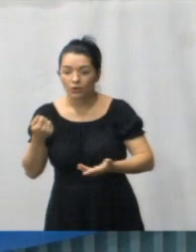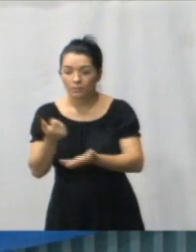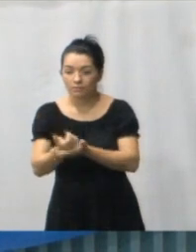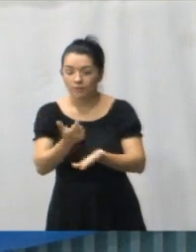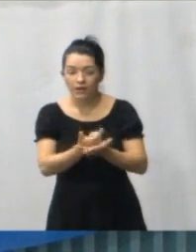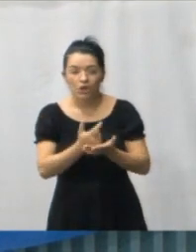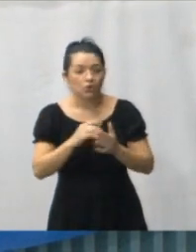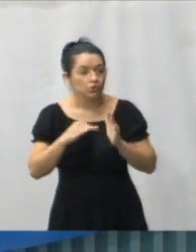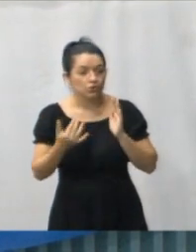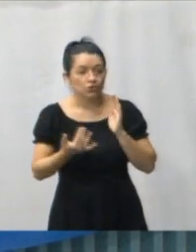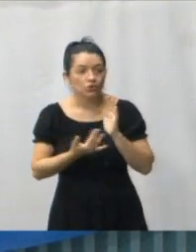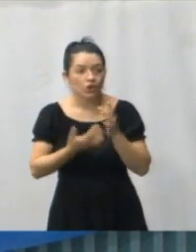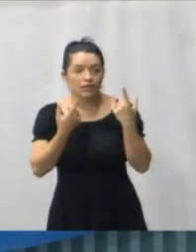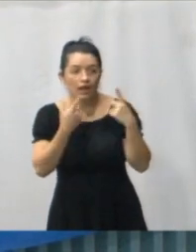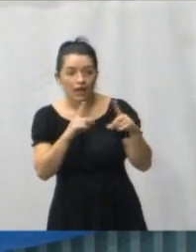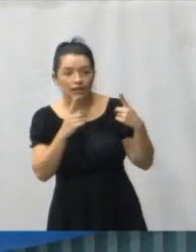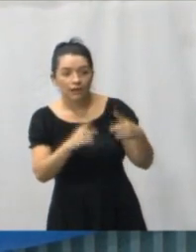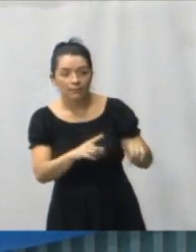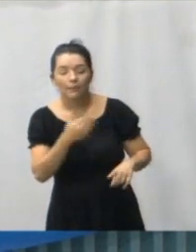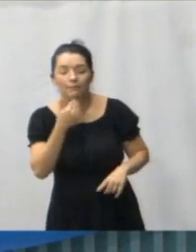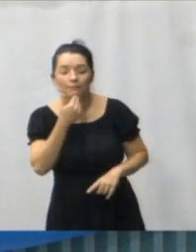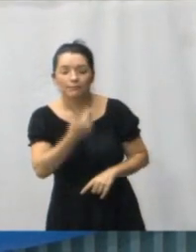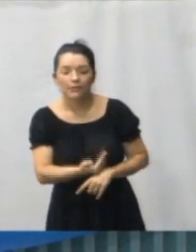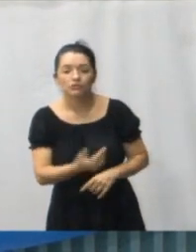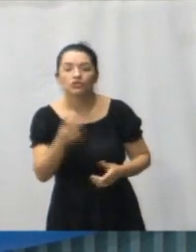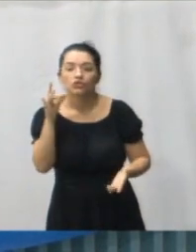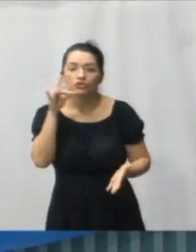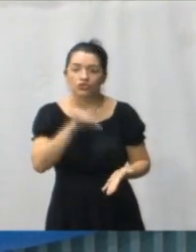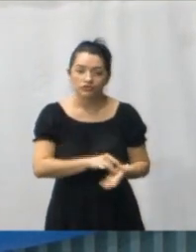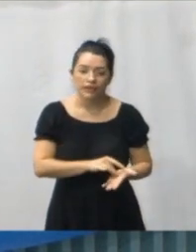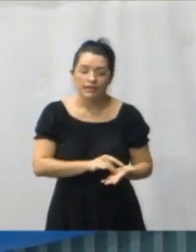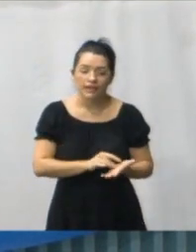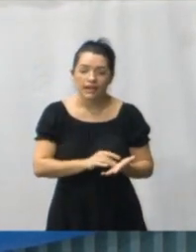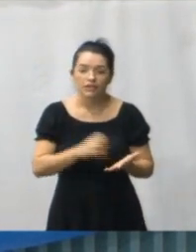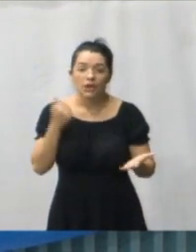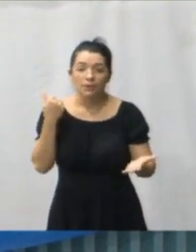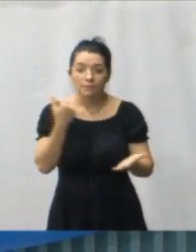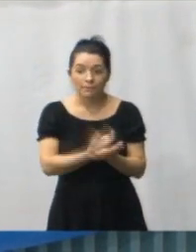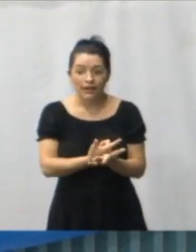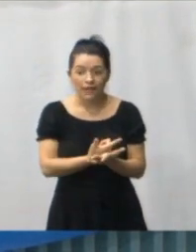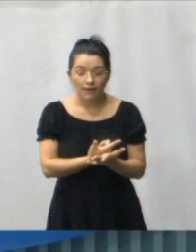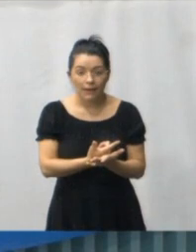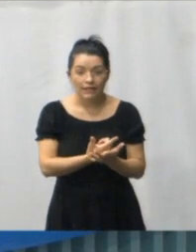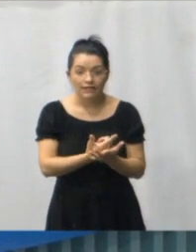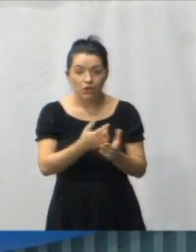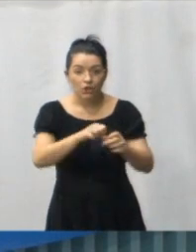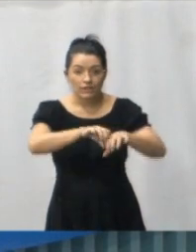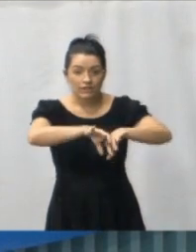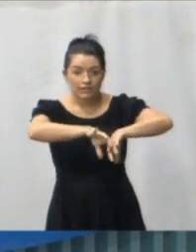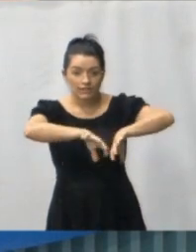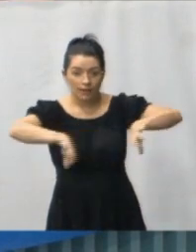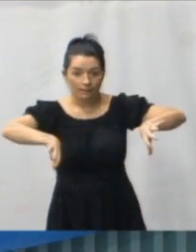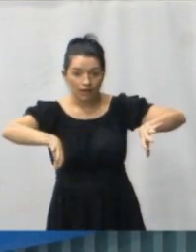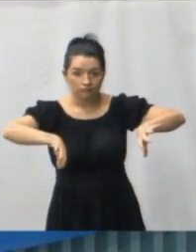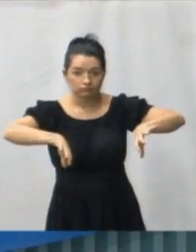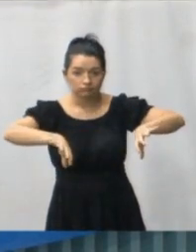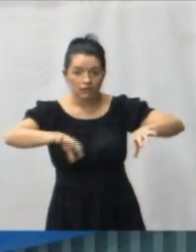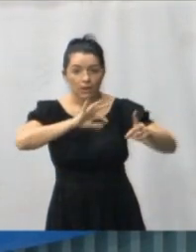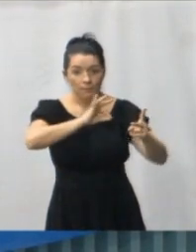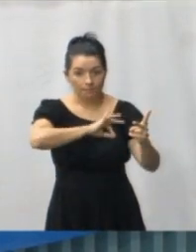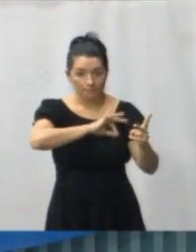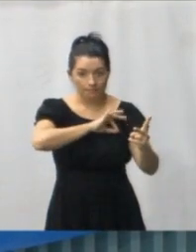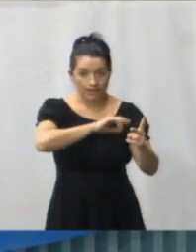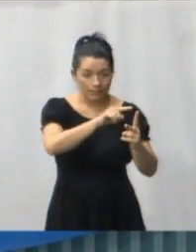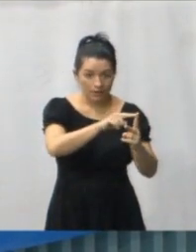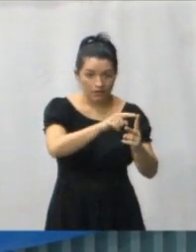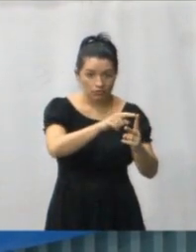prefeito solicitando que, de fato, seja feito um pagamento separado. Pagamento e uma folha suplementar pagando o